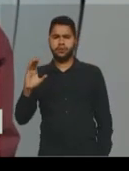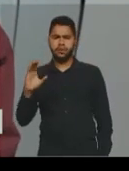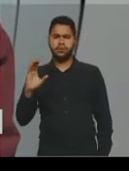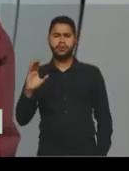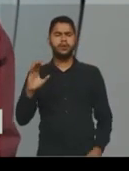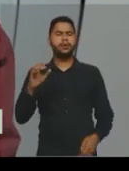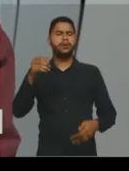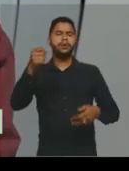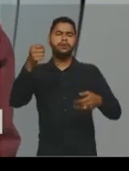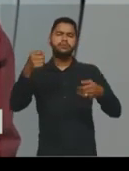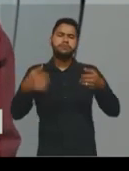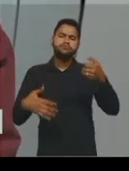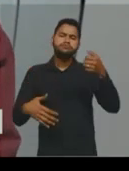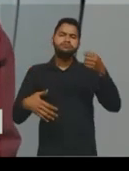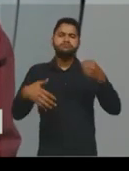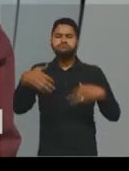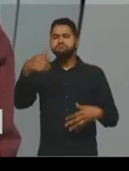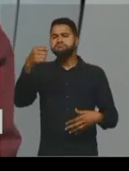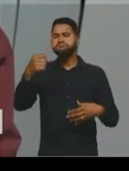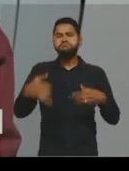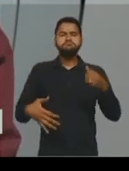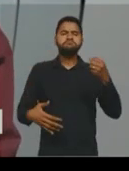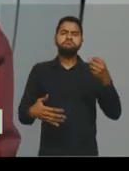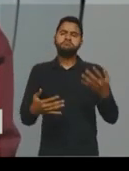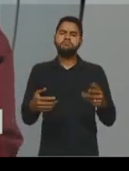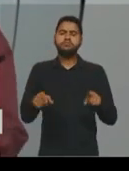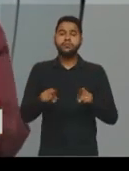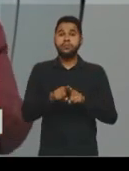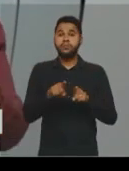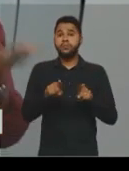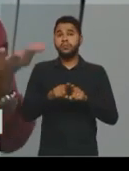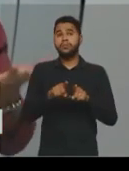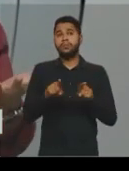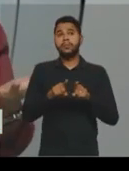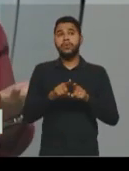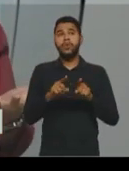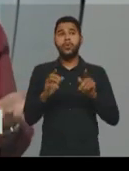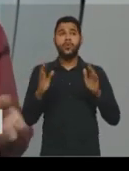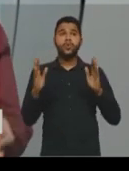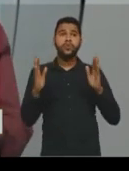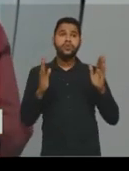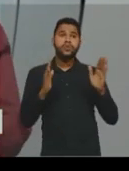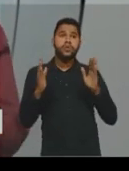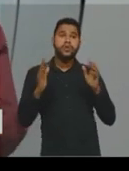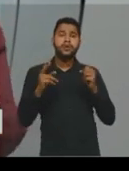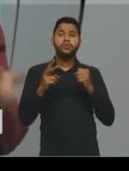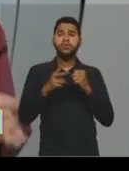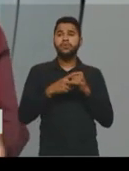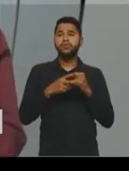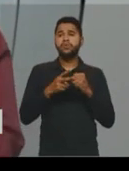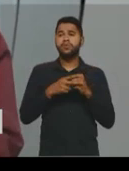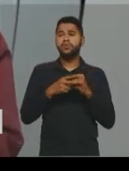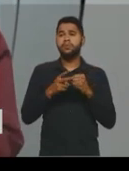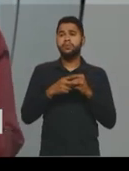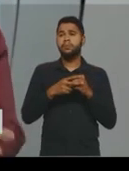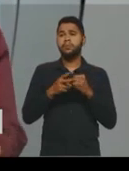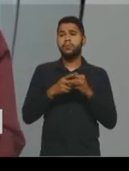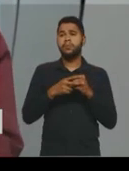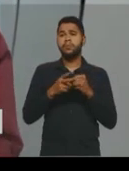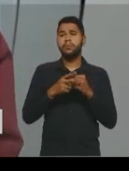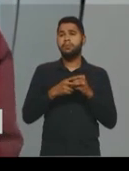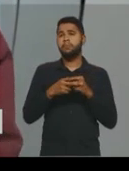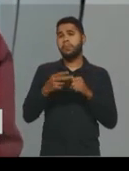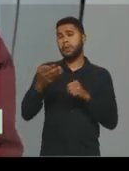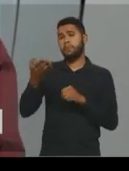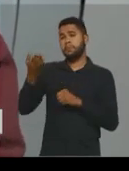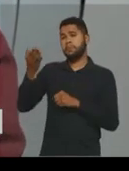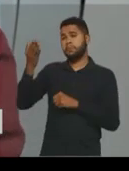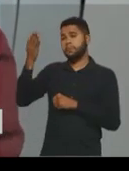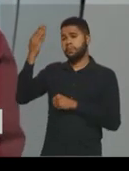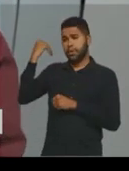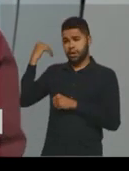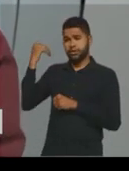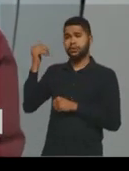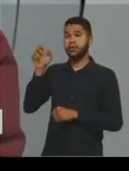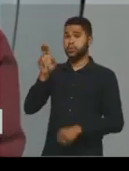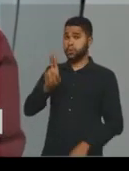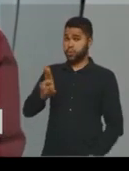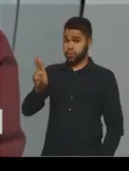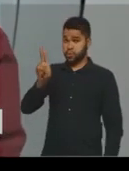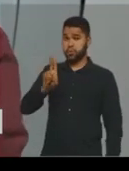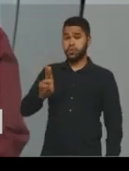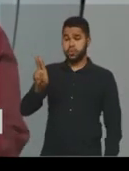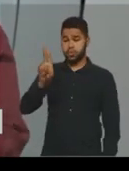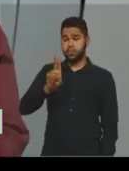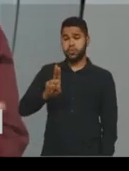colocando... também o tempo verbal, quando vai contando alguma coisa, é o tempo verbal passado, que usa muito